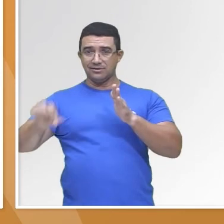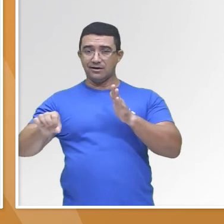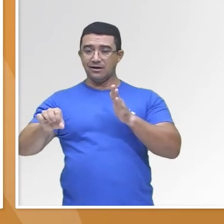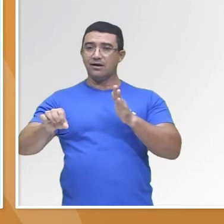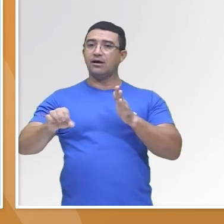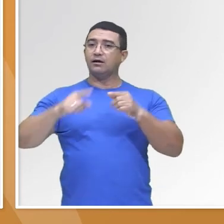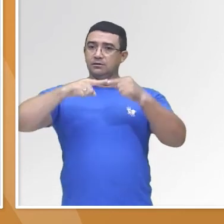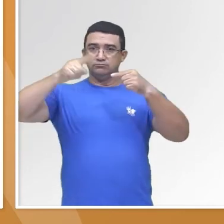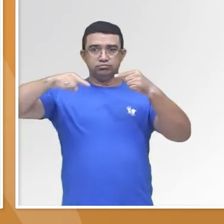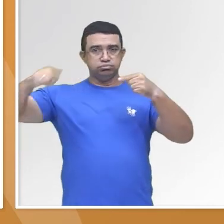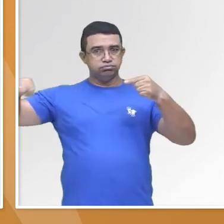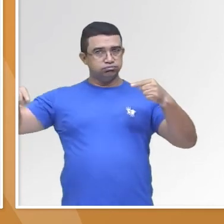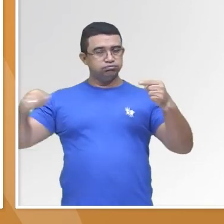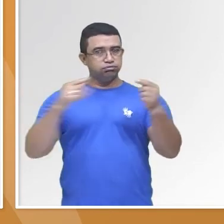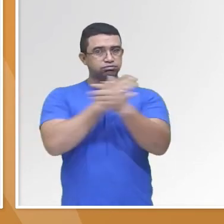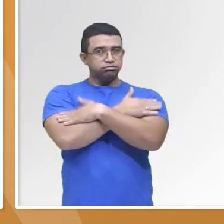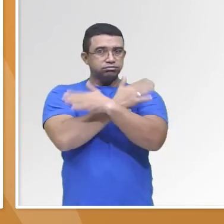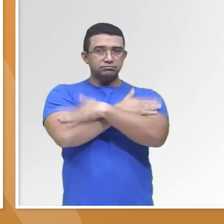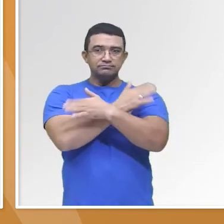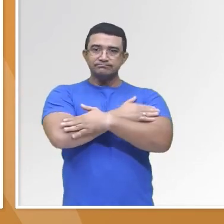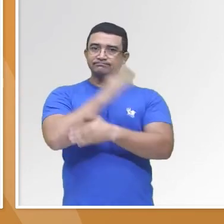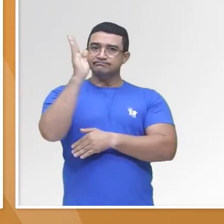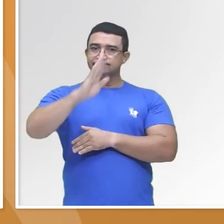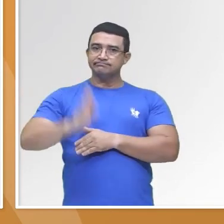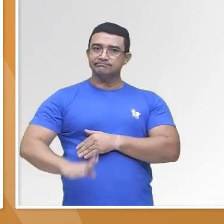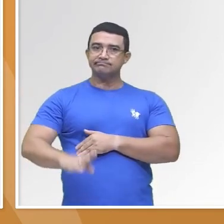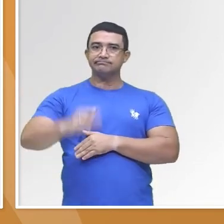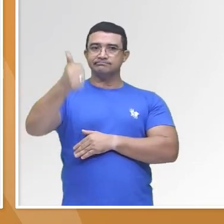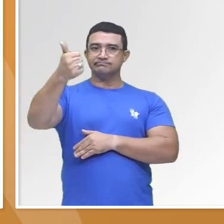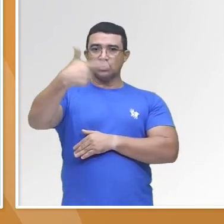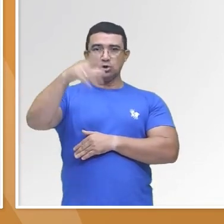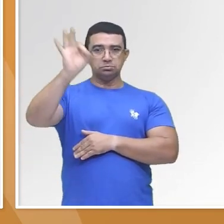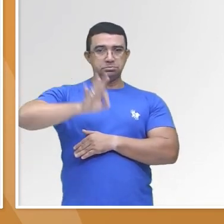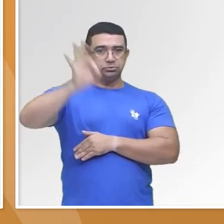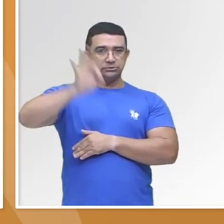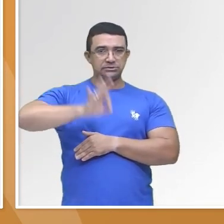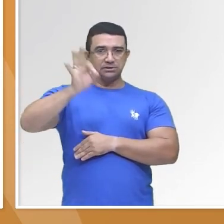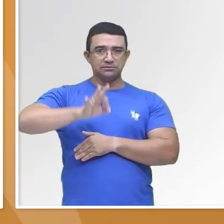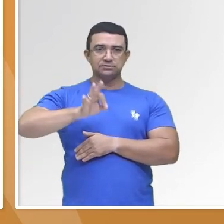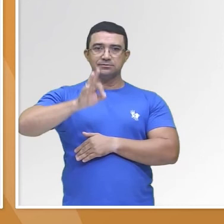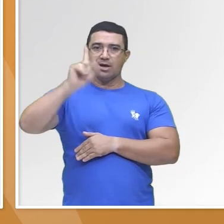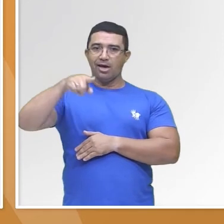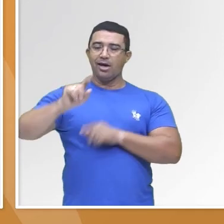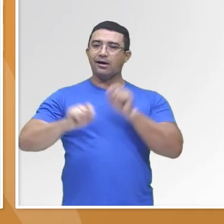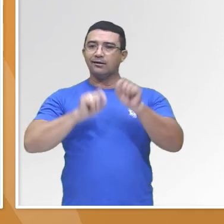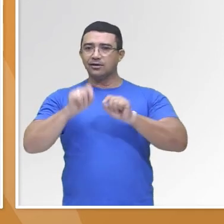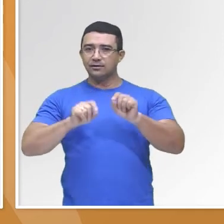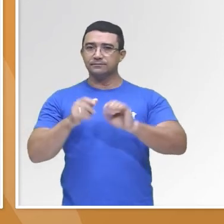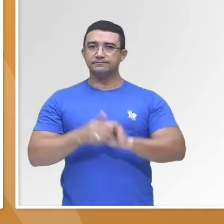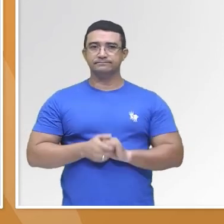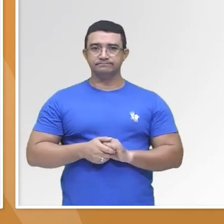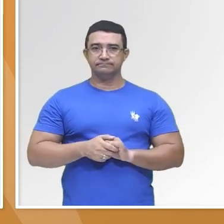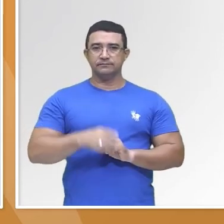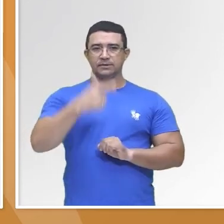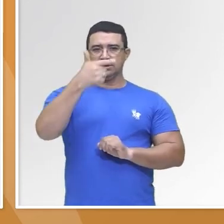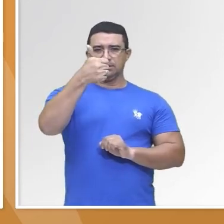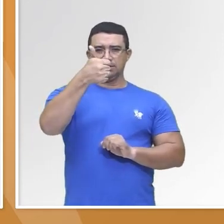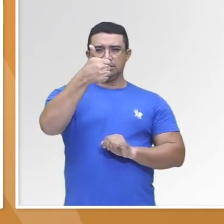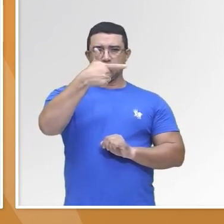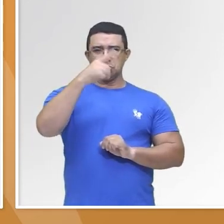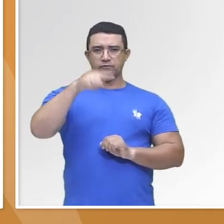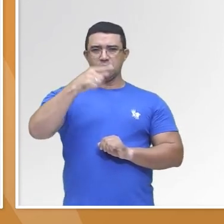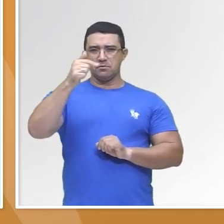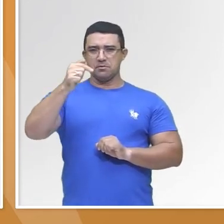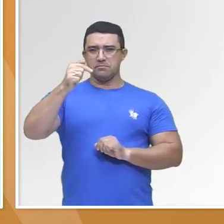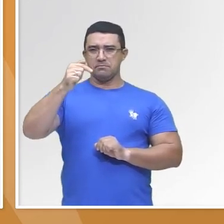Brasil estava em média 12%. Esse valor vai corresponder, em média, 12,7 milhões